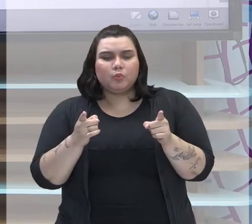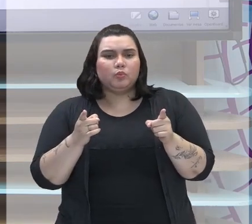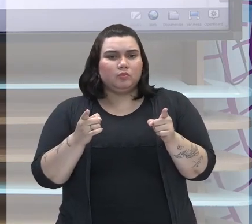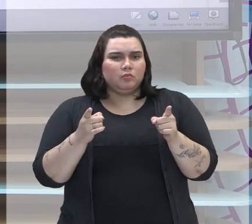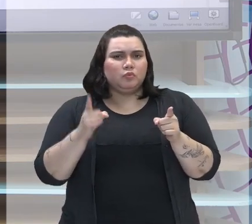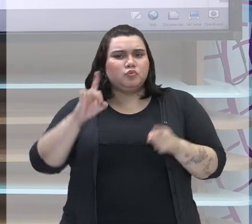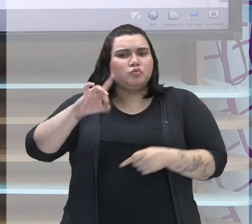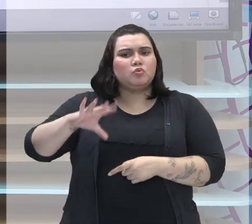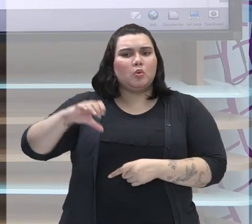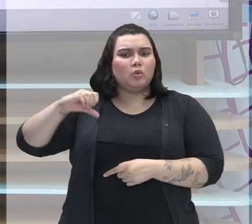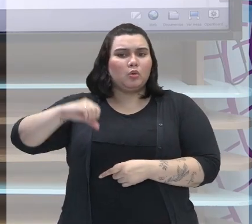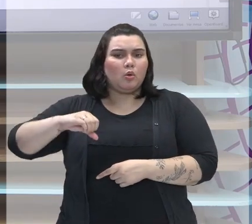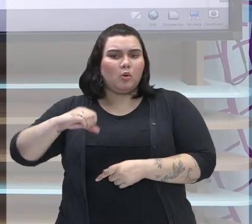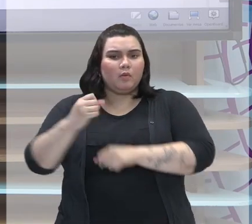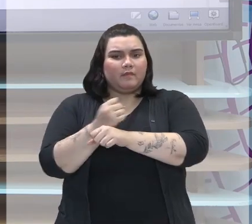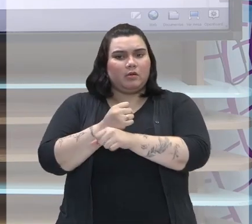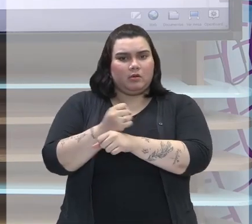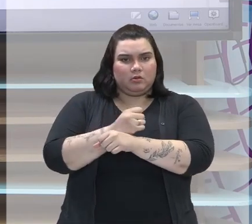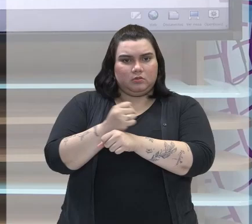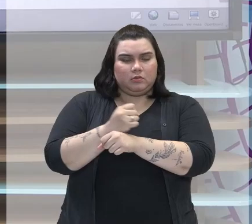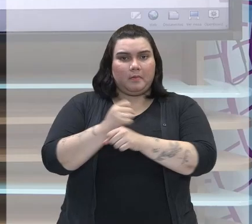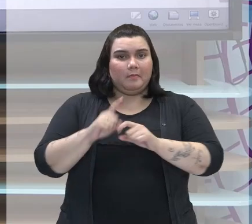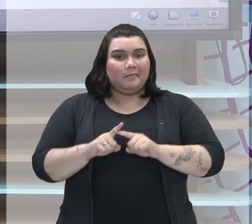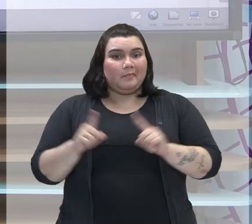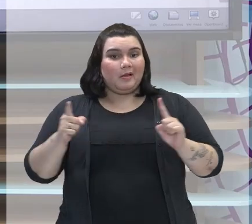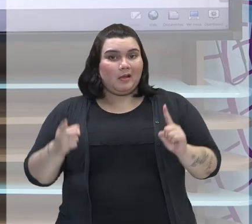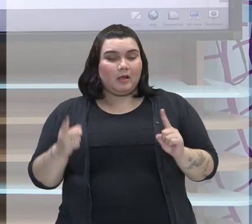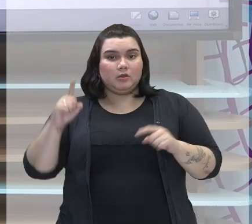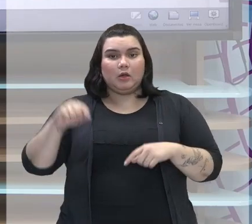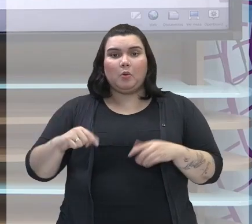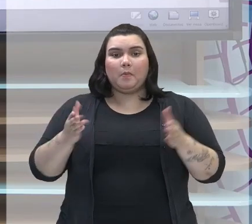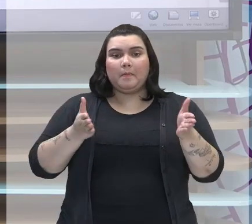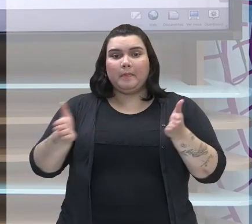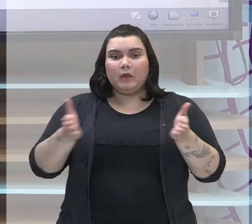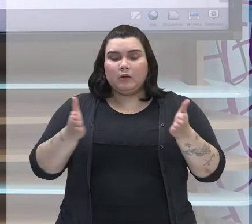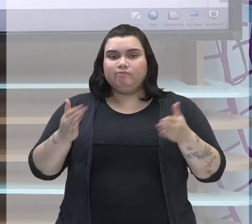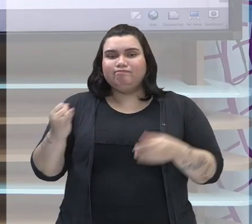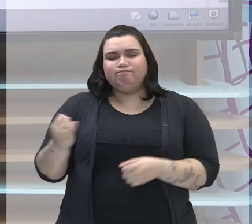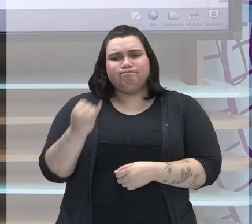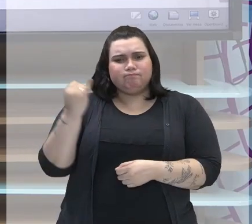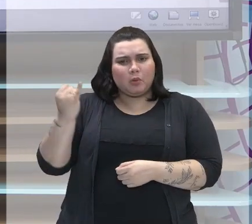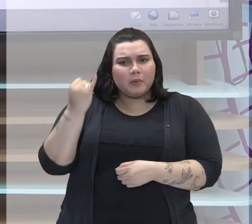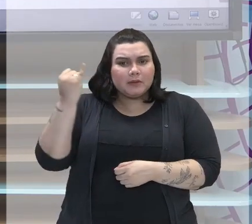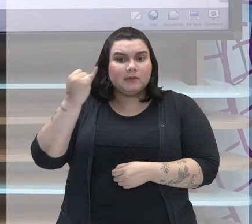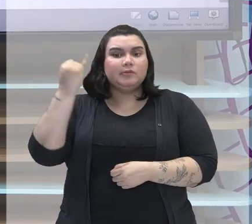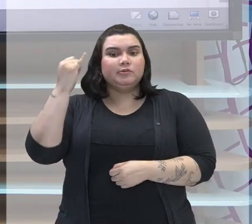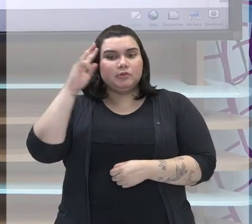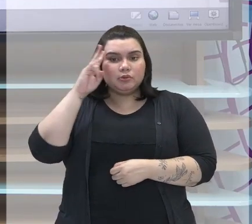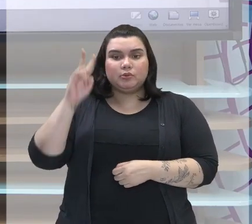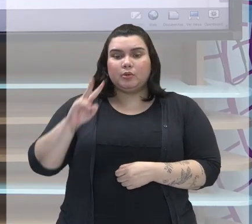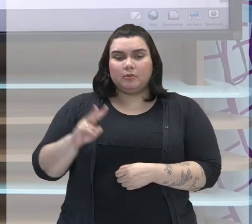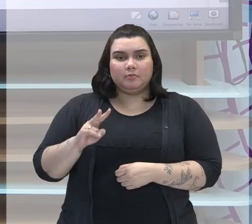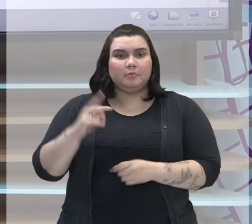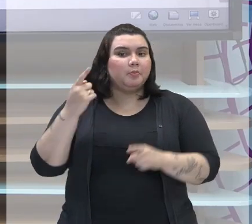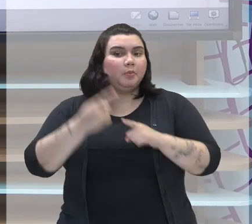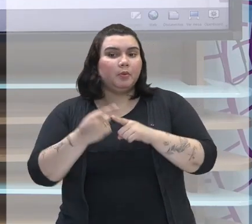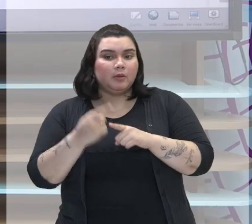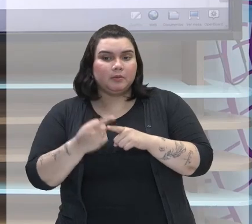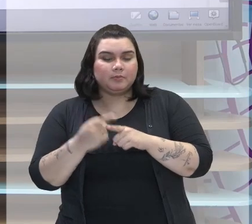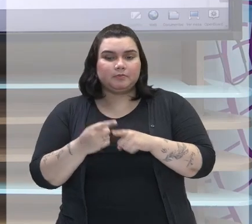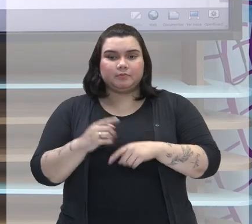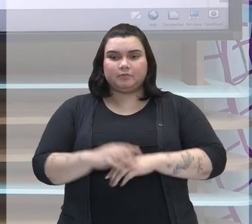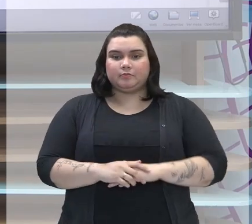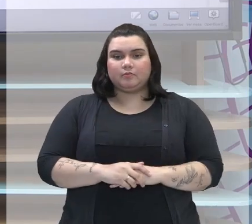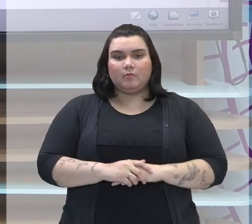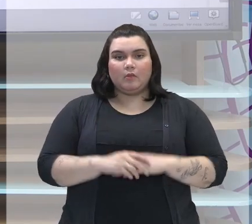de 9 anos. Mas é um período muito importante da nossa história. Por quê?